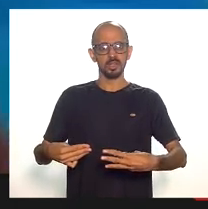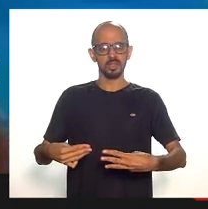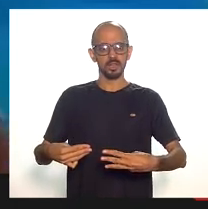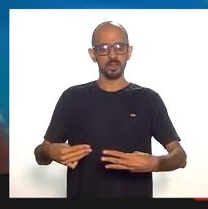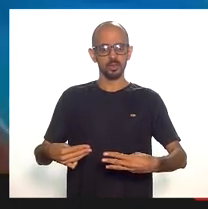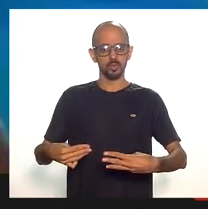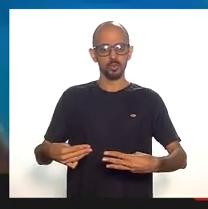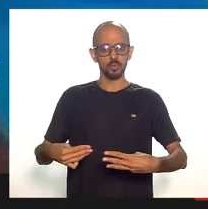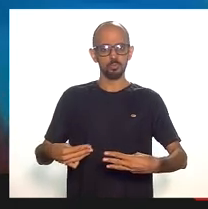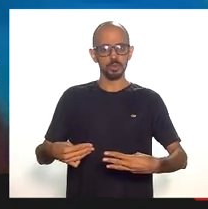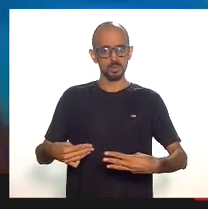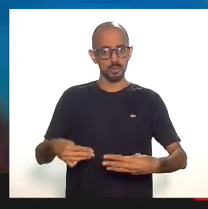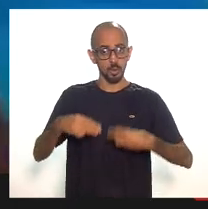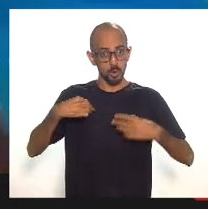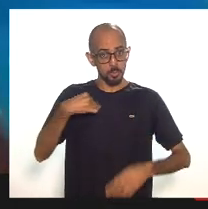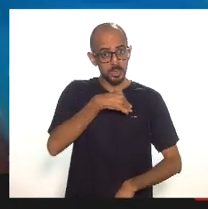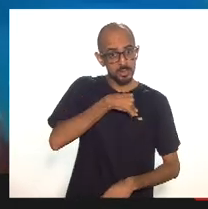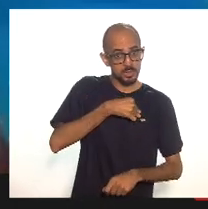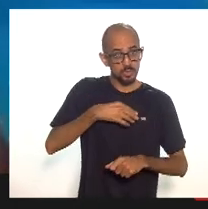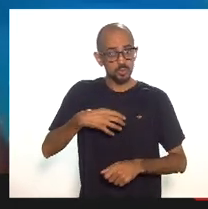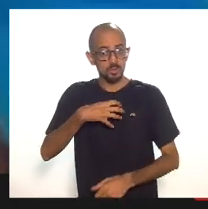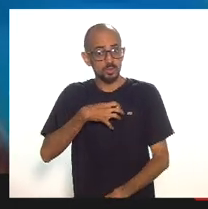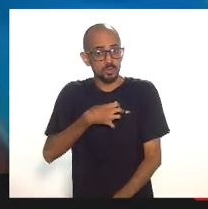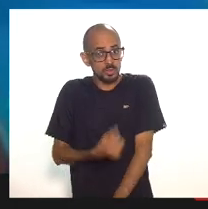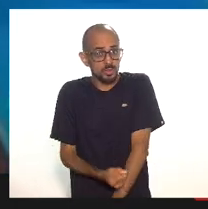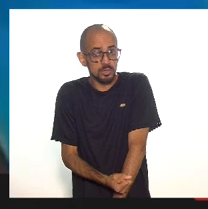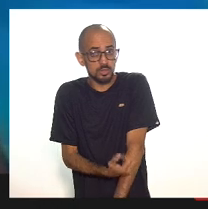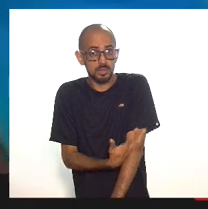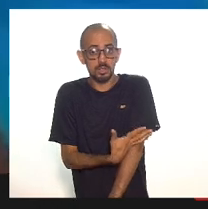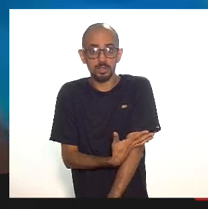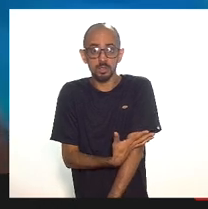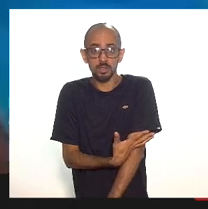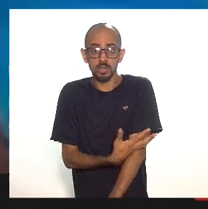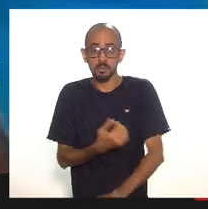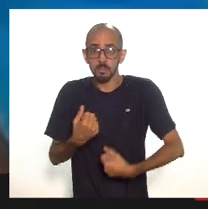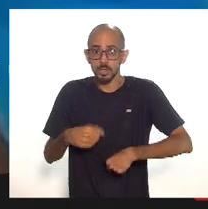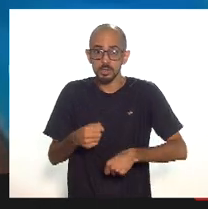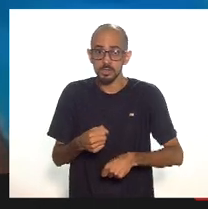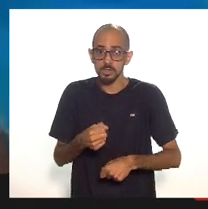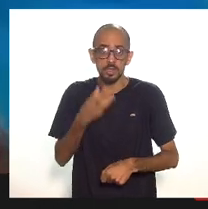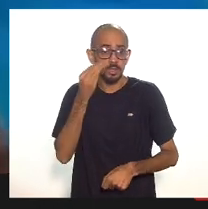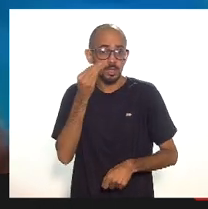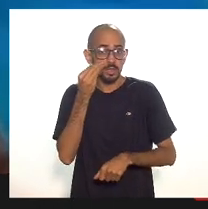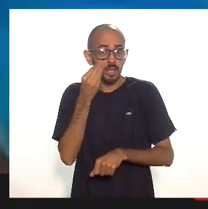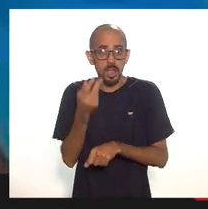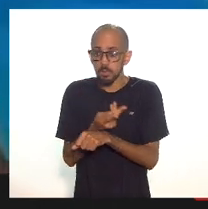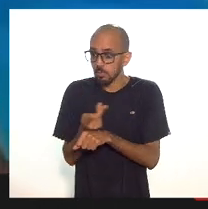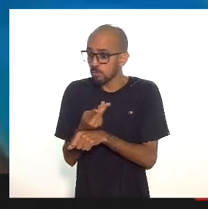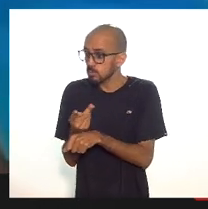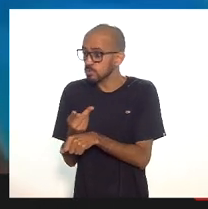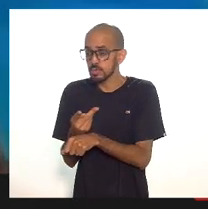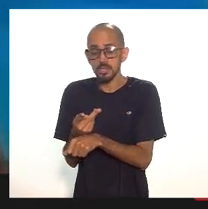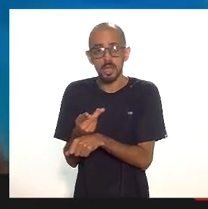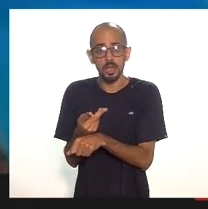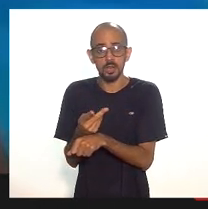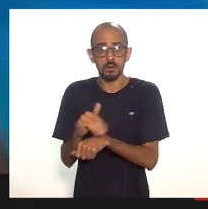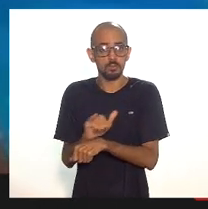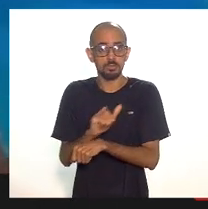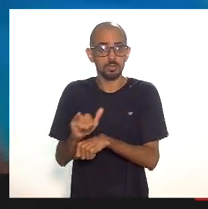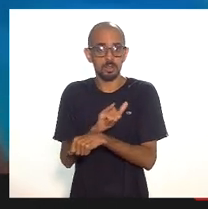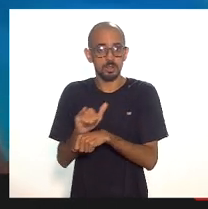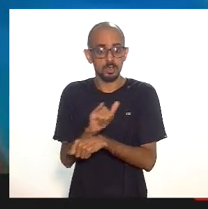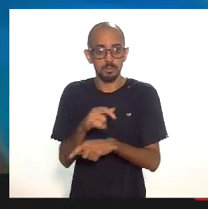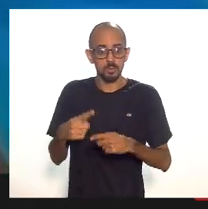ser sensível a essa necessidade de contratação, de busca, de tentar buscar de alguma maneira, porque